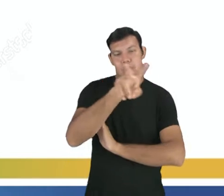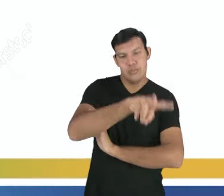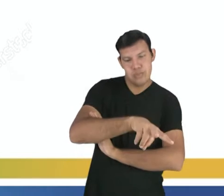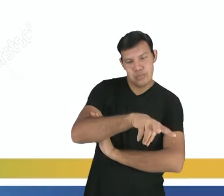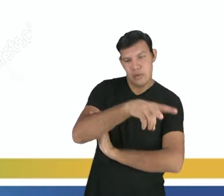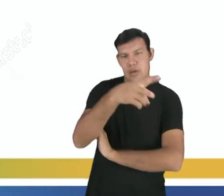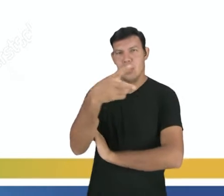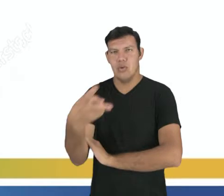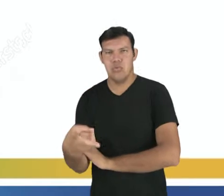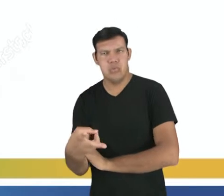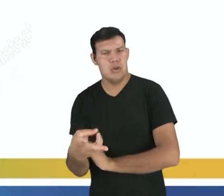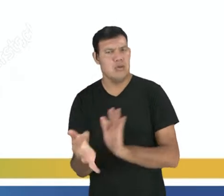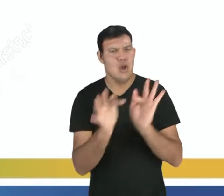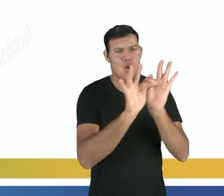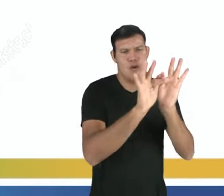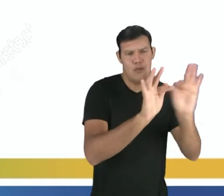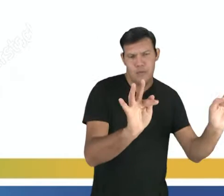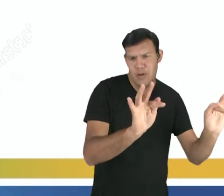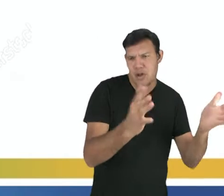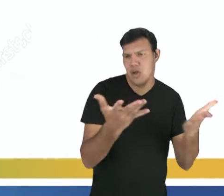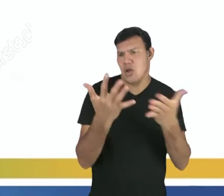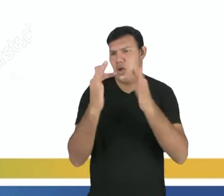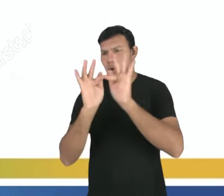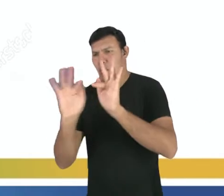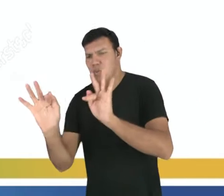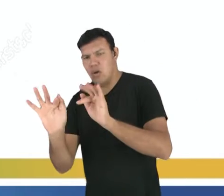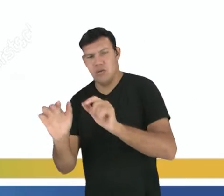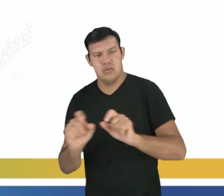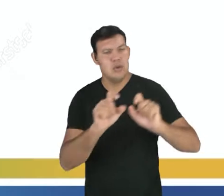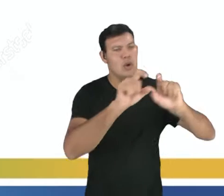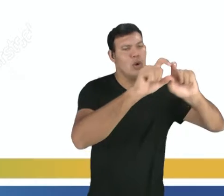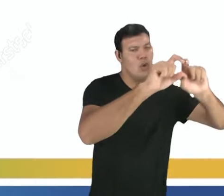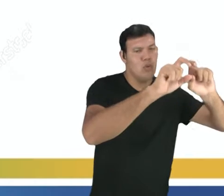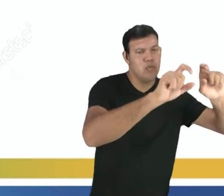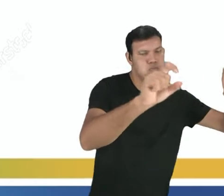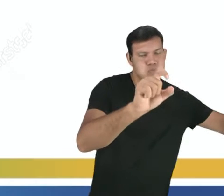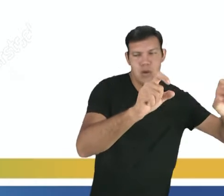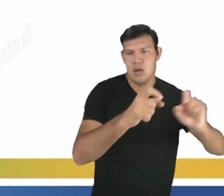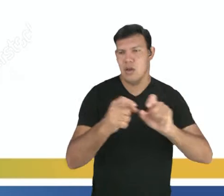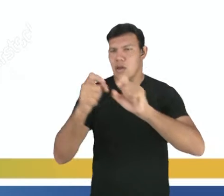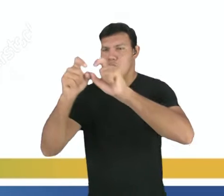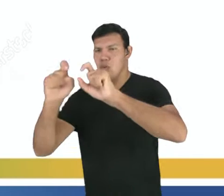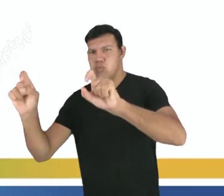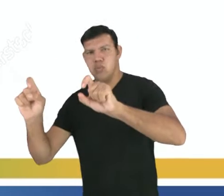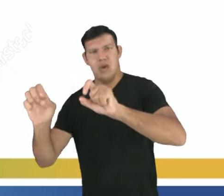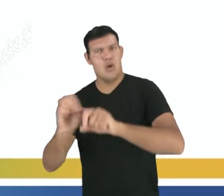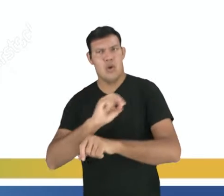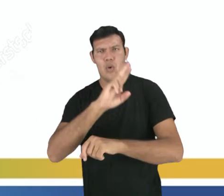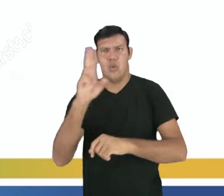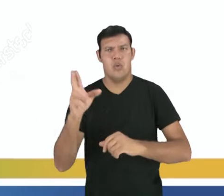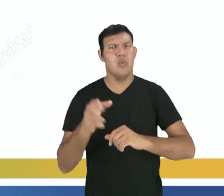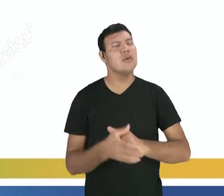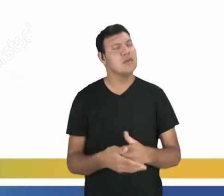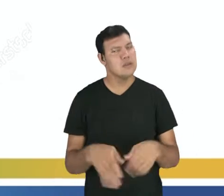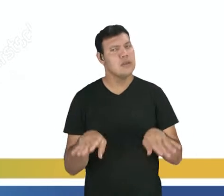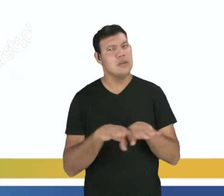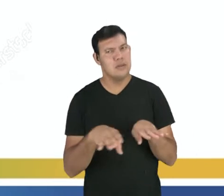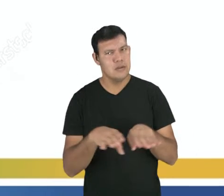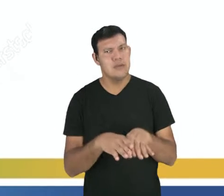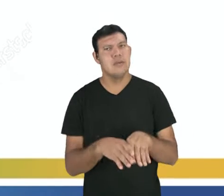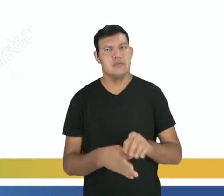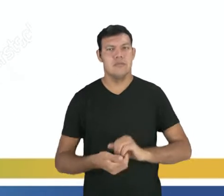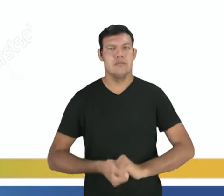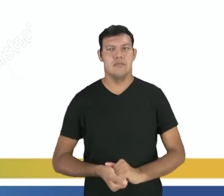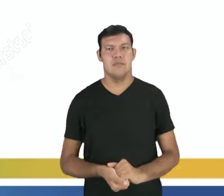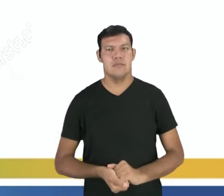intercalações, sejam dentro de uma oração, seja ali num período, ou seja para separar dentro de oração ou oração